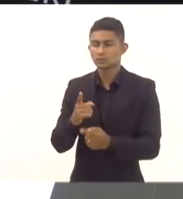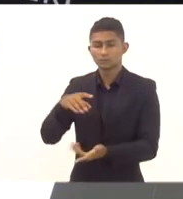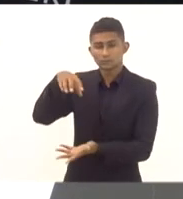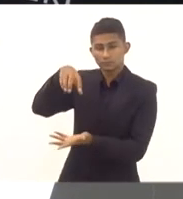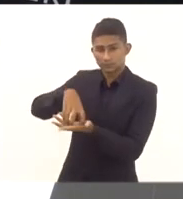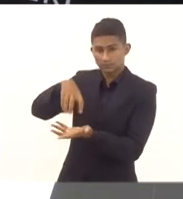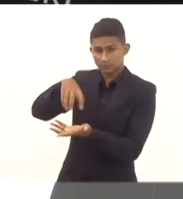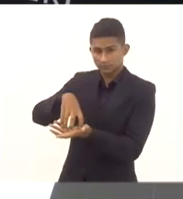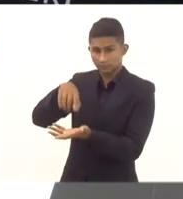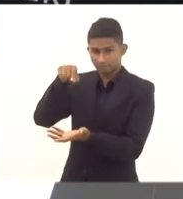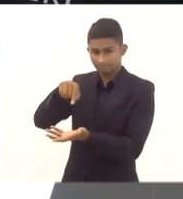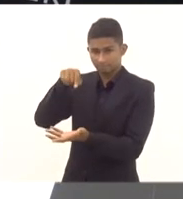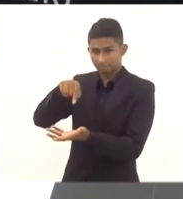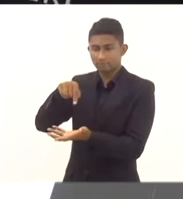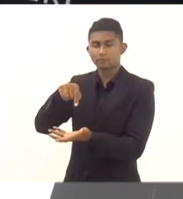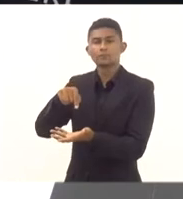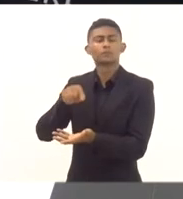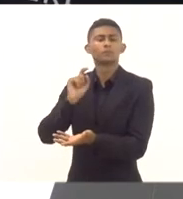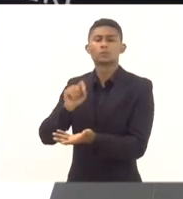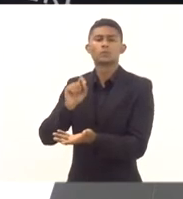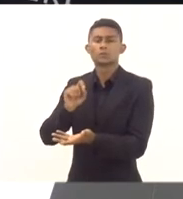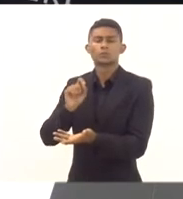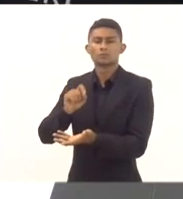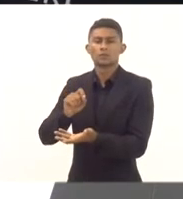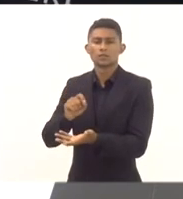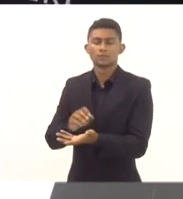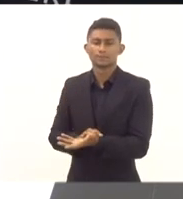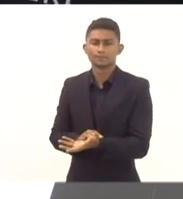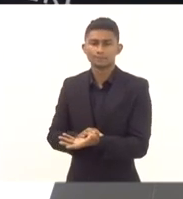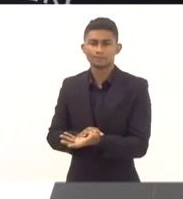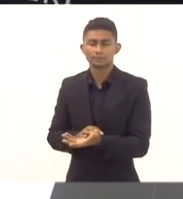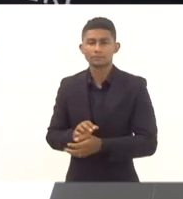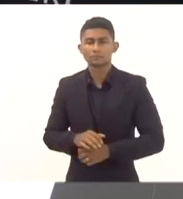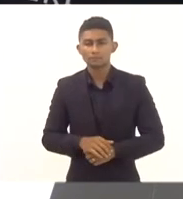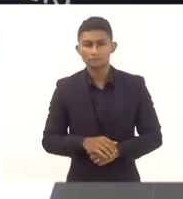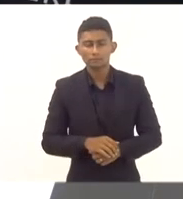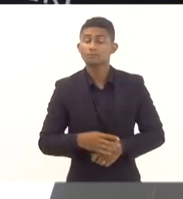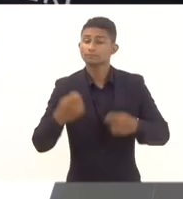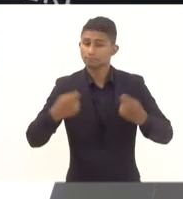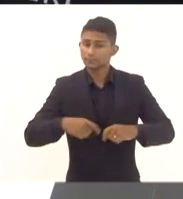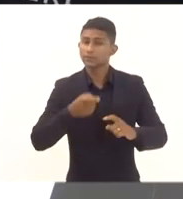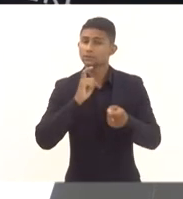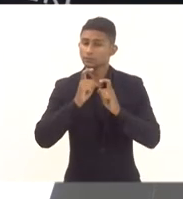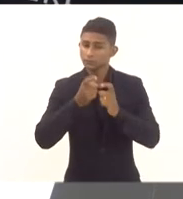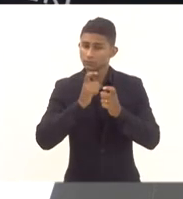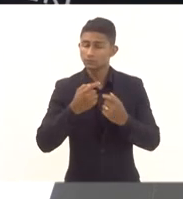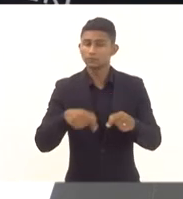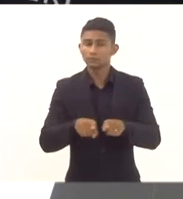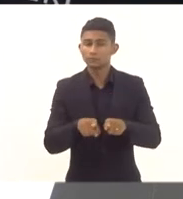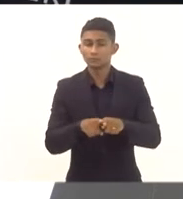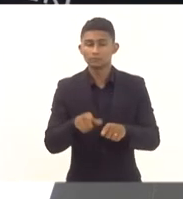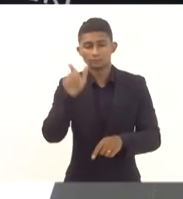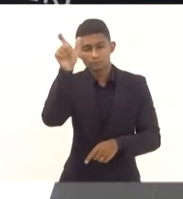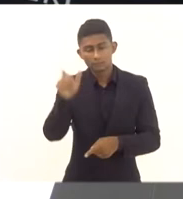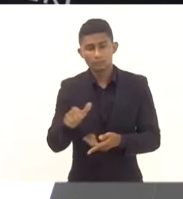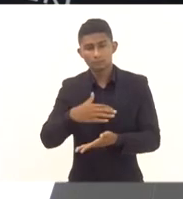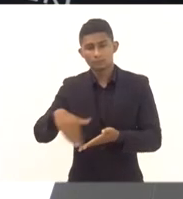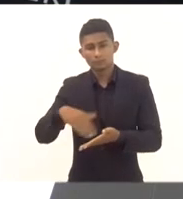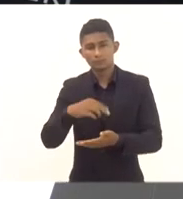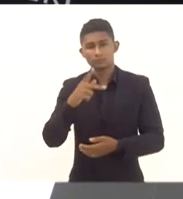é o trabalho podemos também considerar o fato de